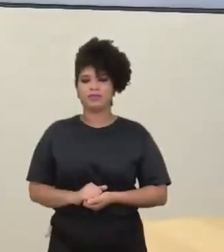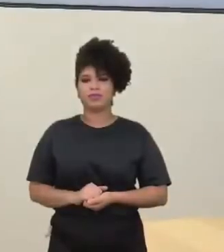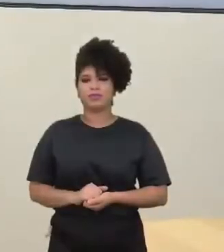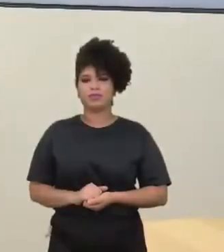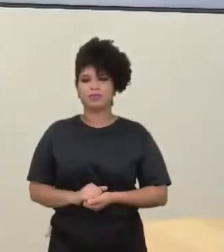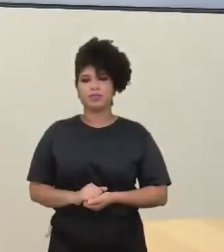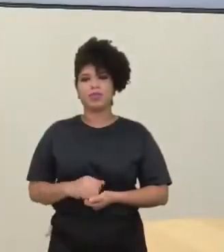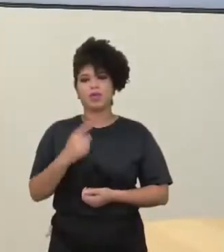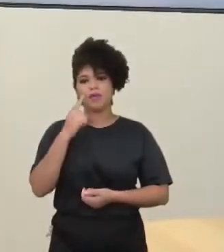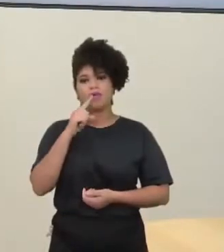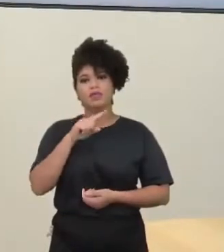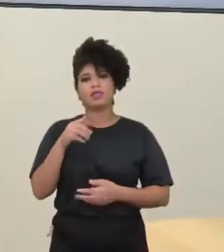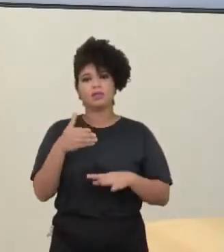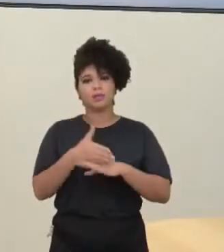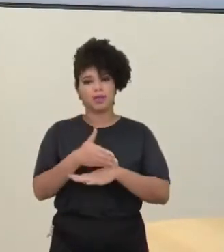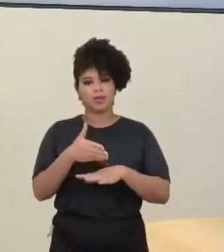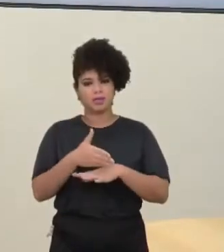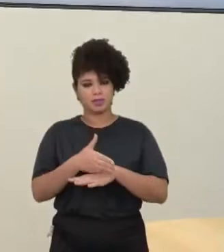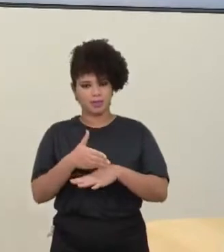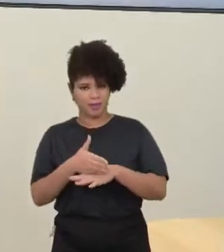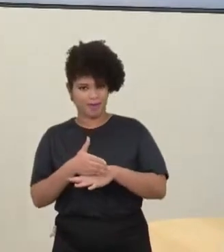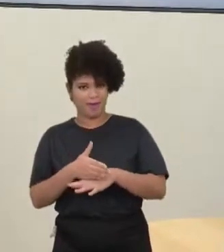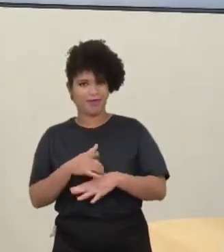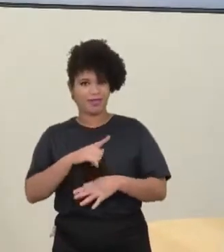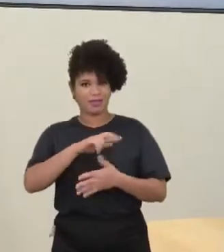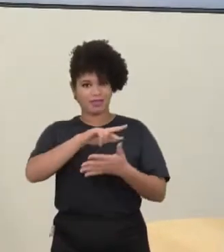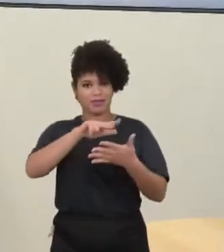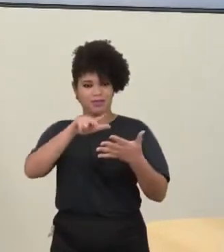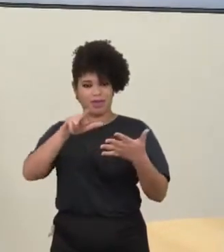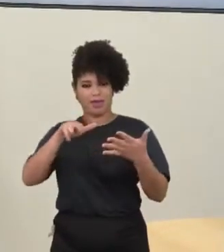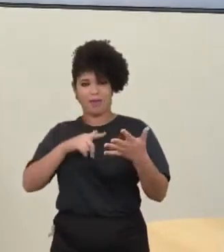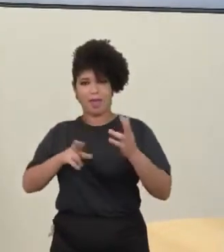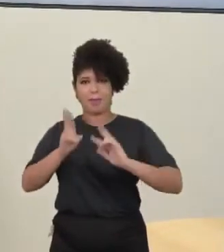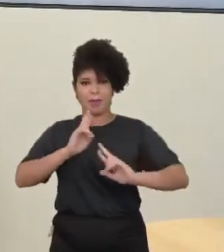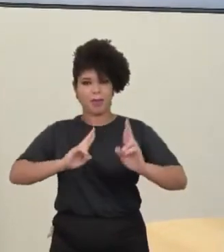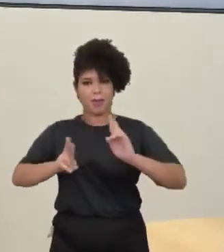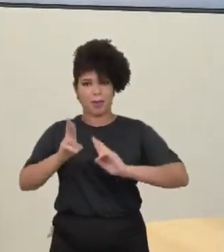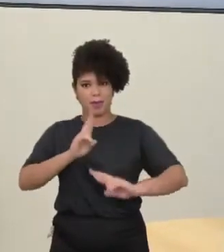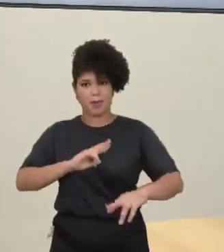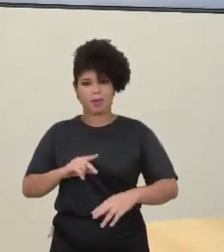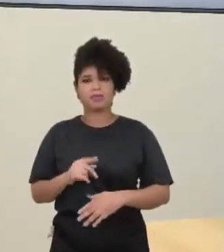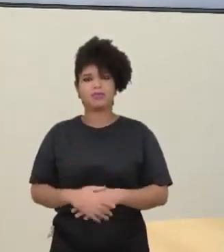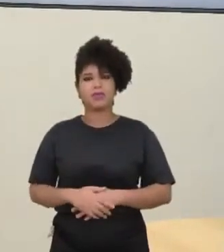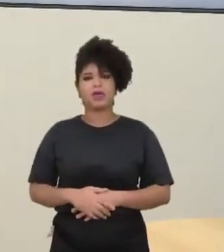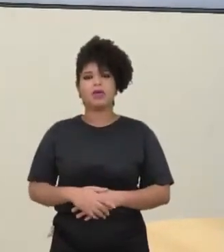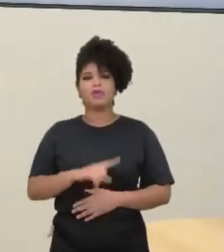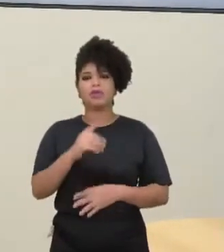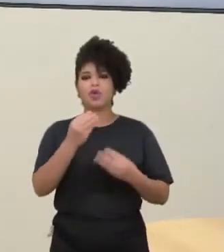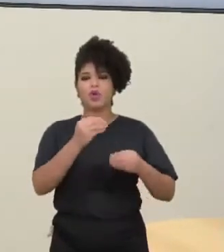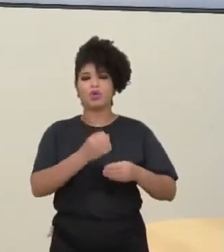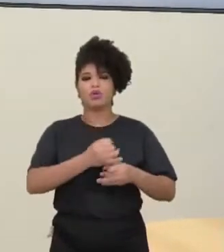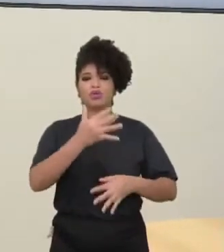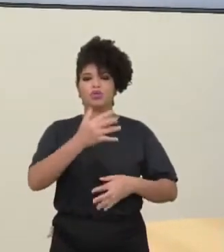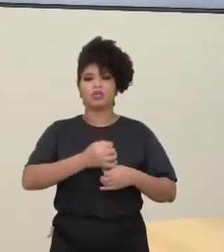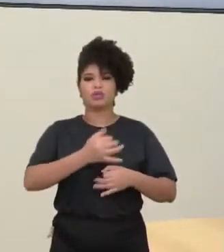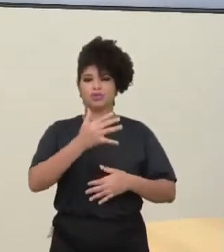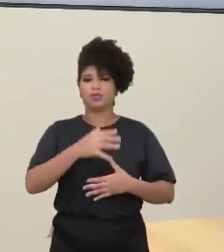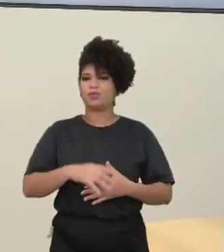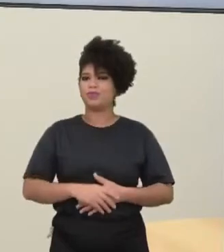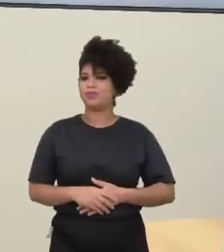Olha só, gente, a gente vai voltando por aqui e vamos ver aqui as respostas que a gente coletou, que vocês colocaram aí no chat. Olha